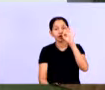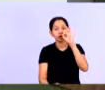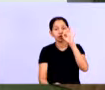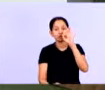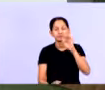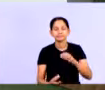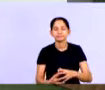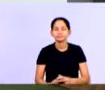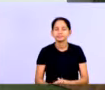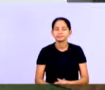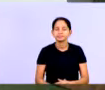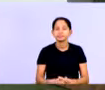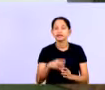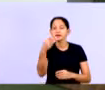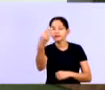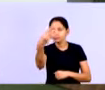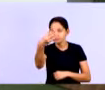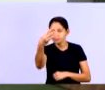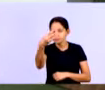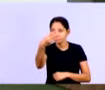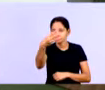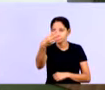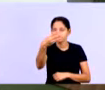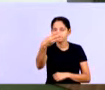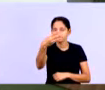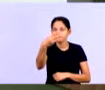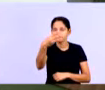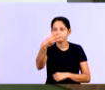Opa. A terceira.